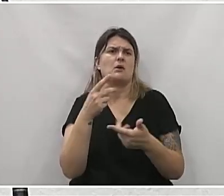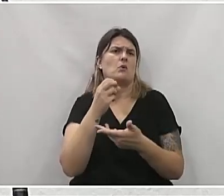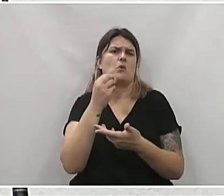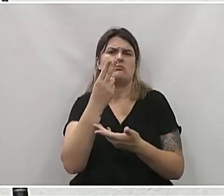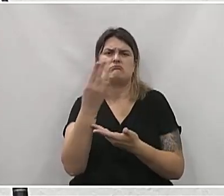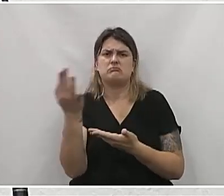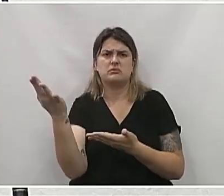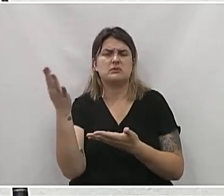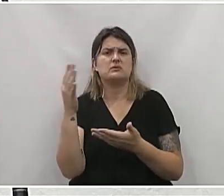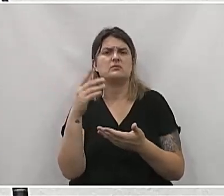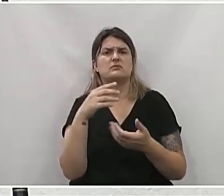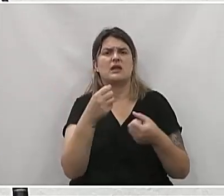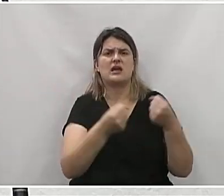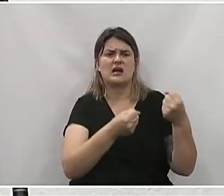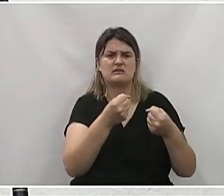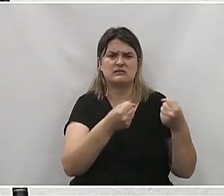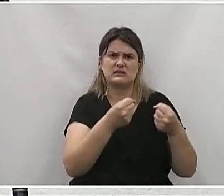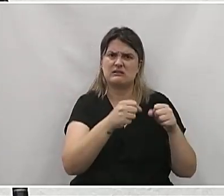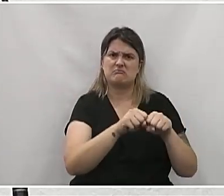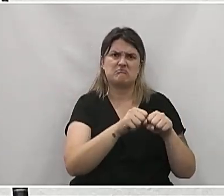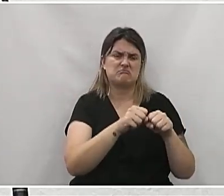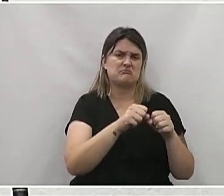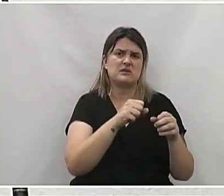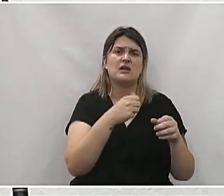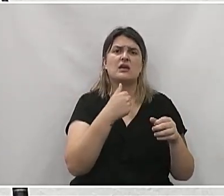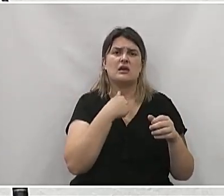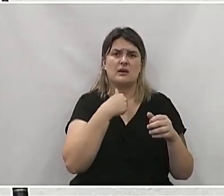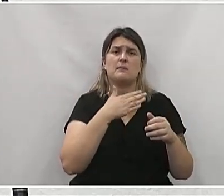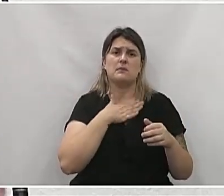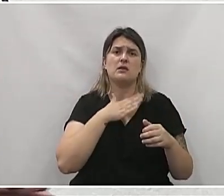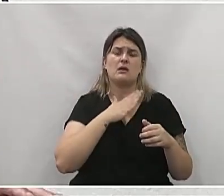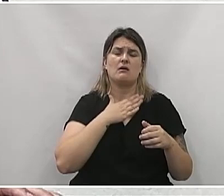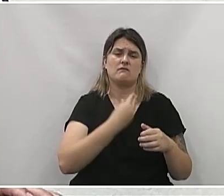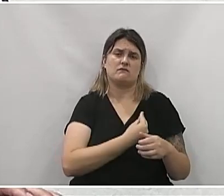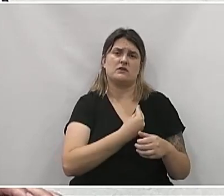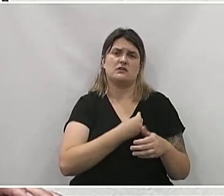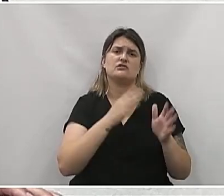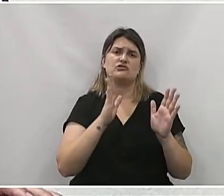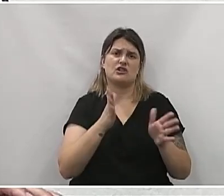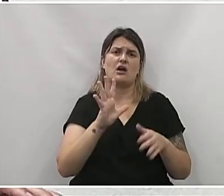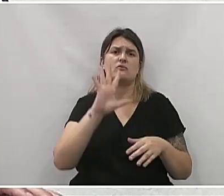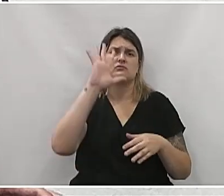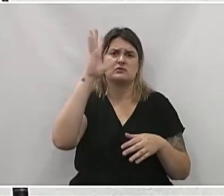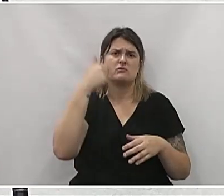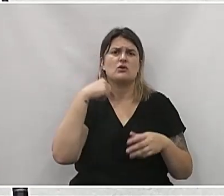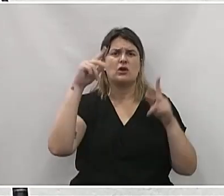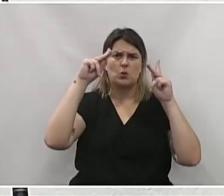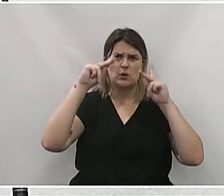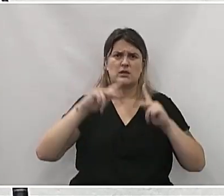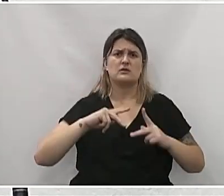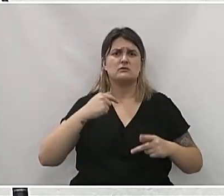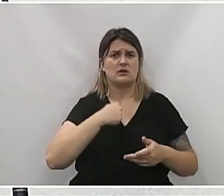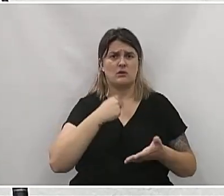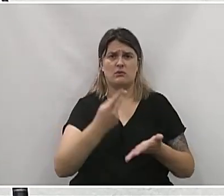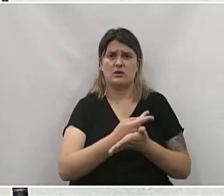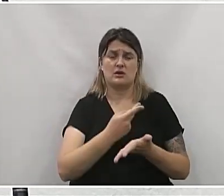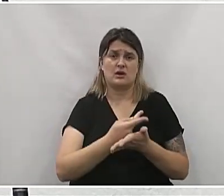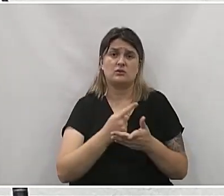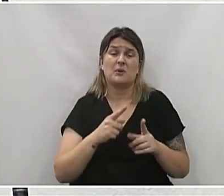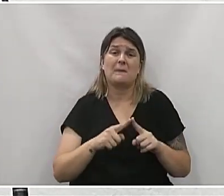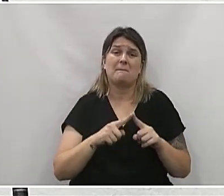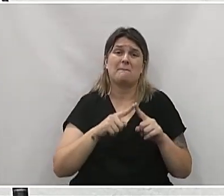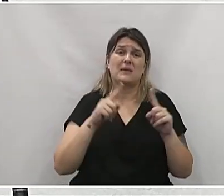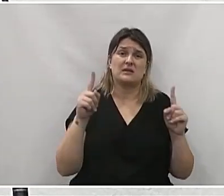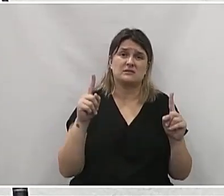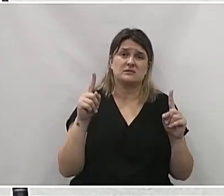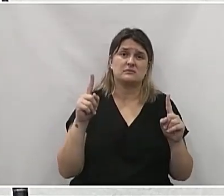vencida, carteira cassada. Tive um incidente, sim, ao qual reconheço que estava errado, mas, no entanto,